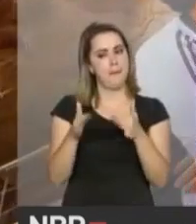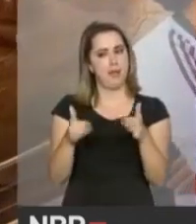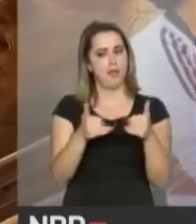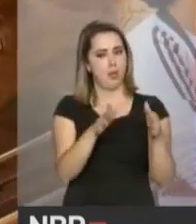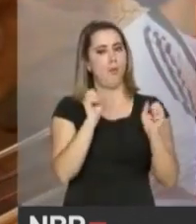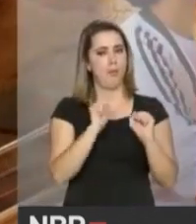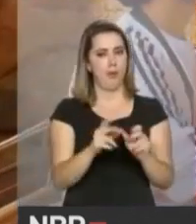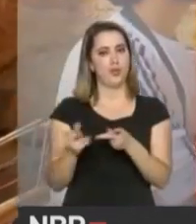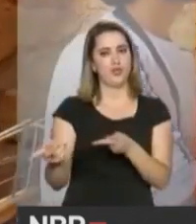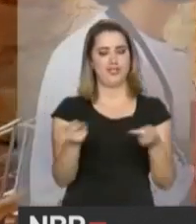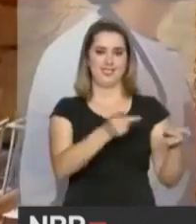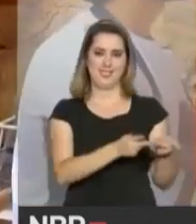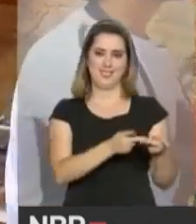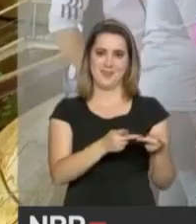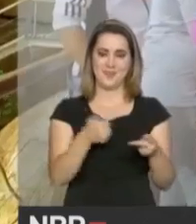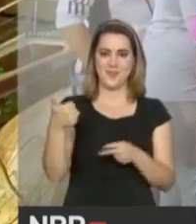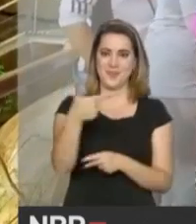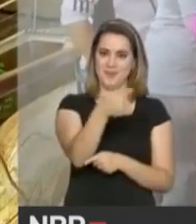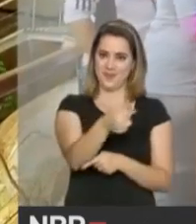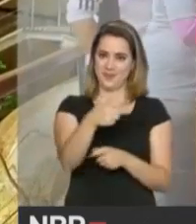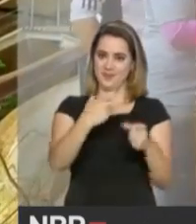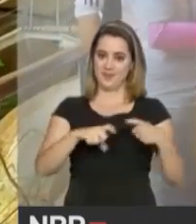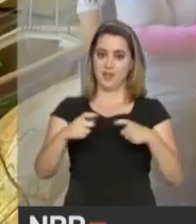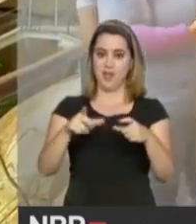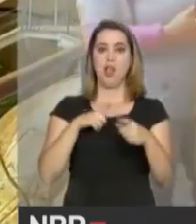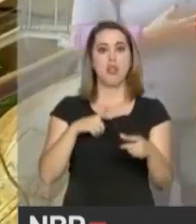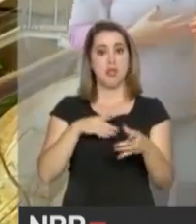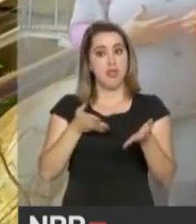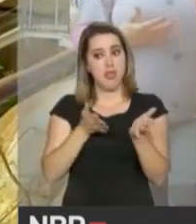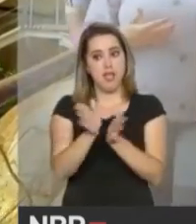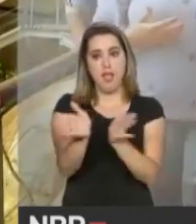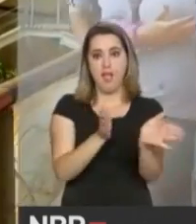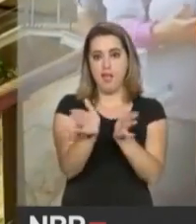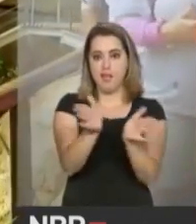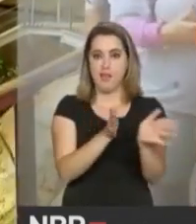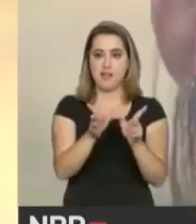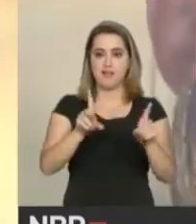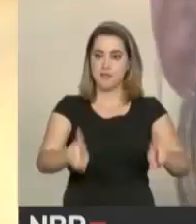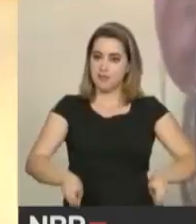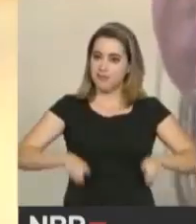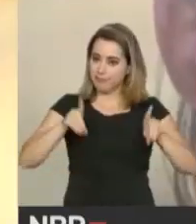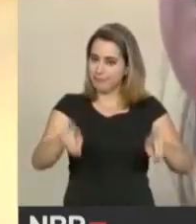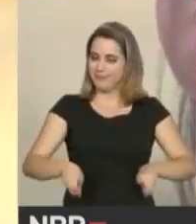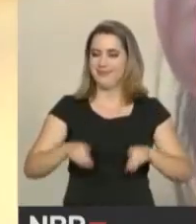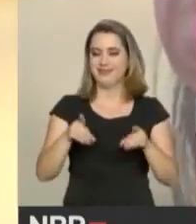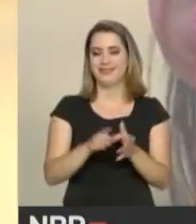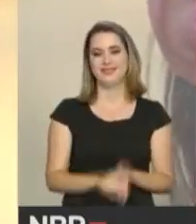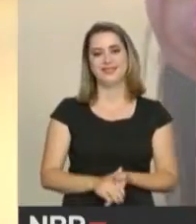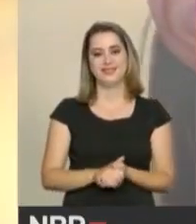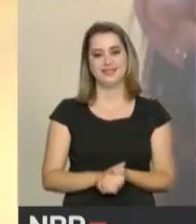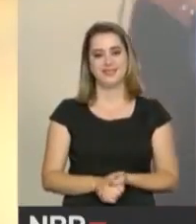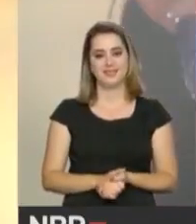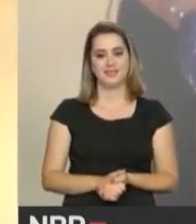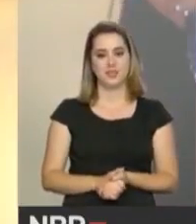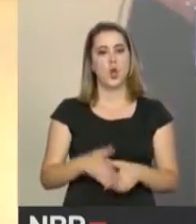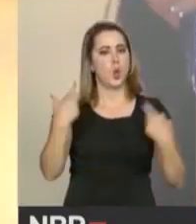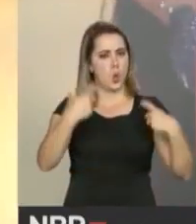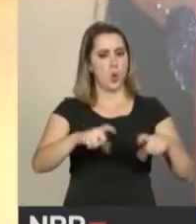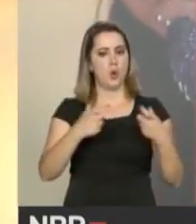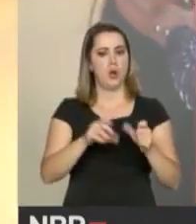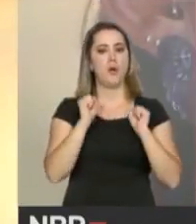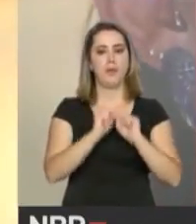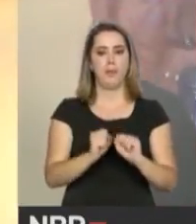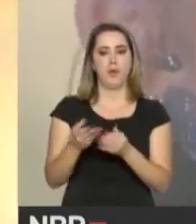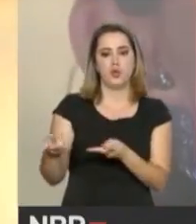à visitação. 17 deles têm acessibilidade para cadeirantes. É um lugar que dá para qualquer pessoa